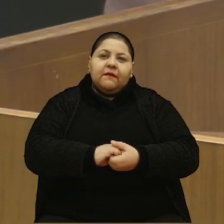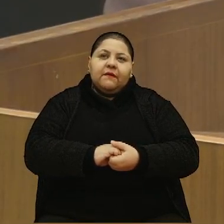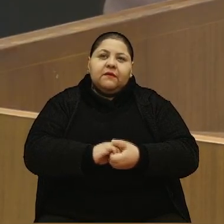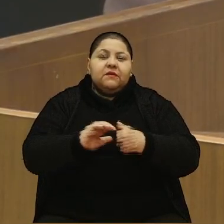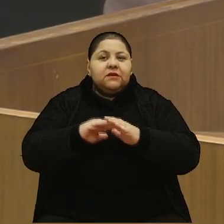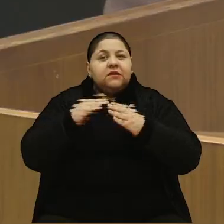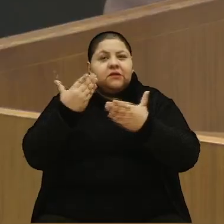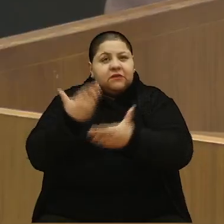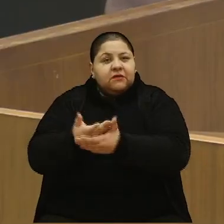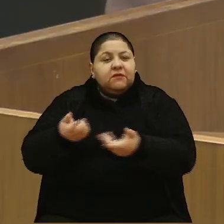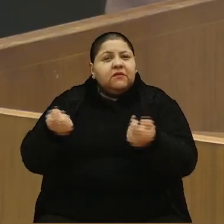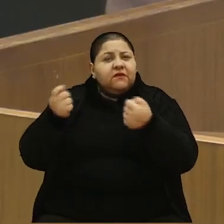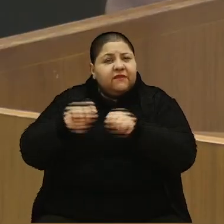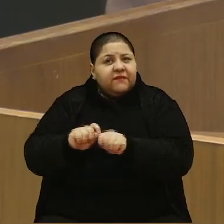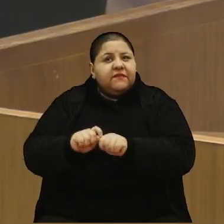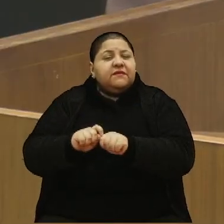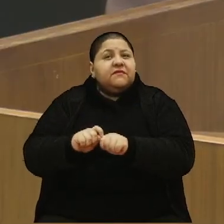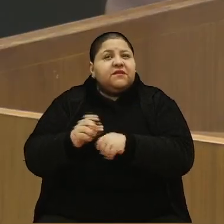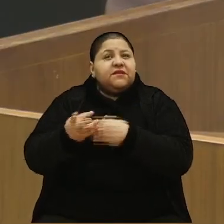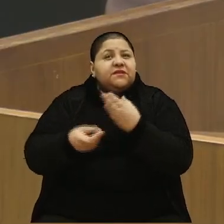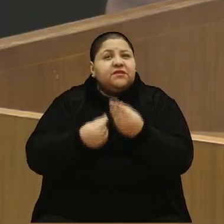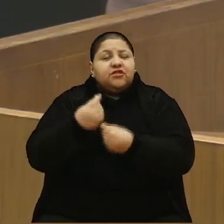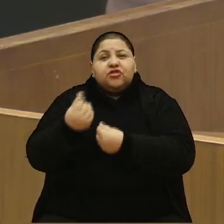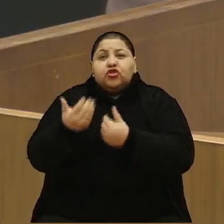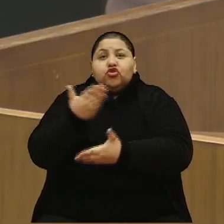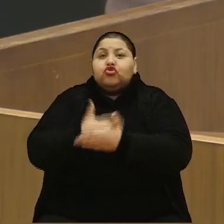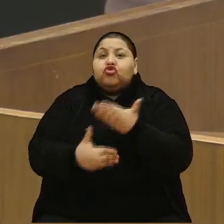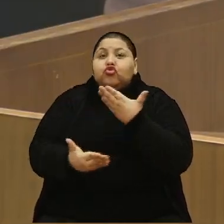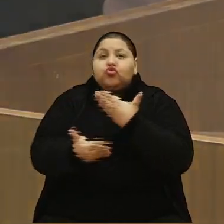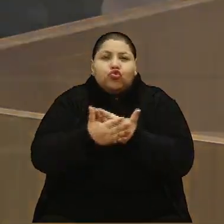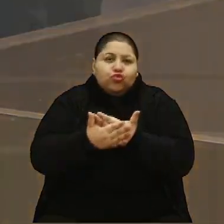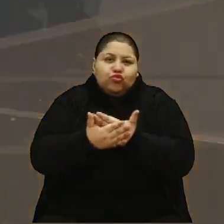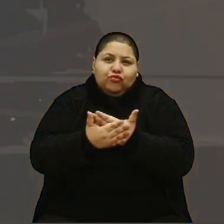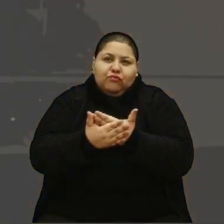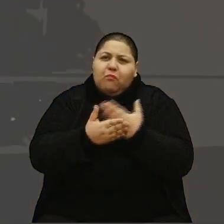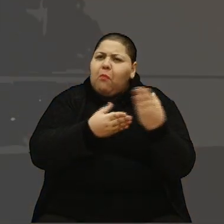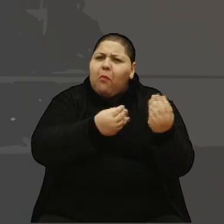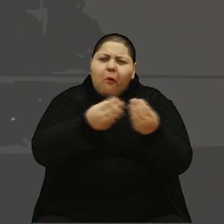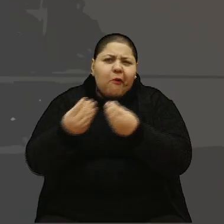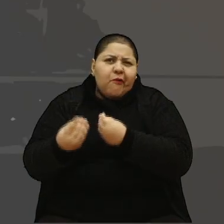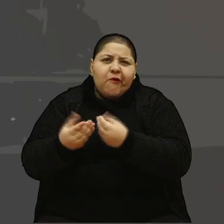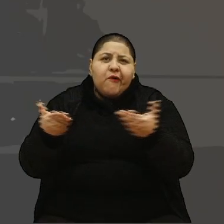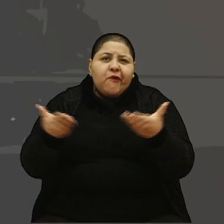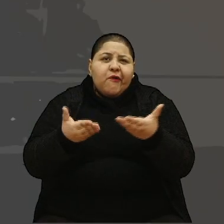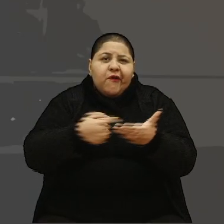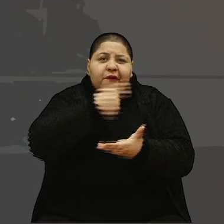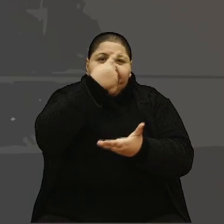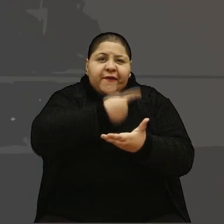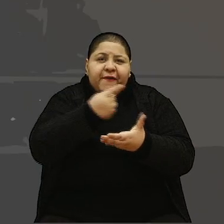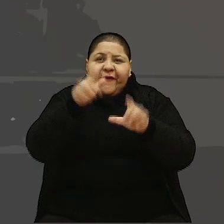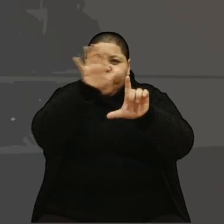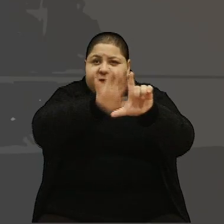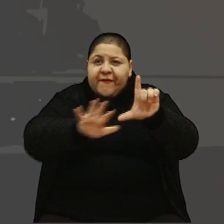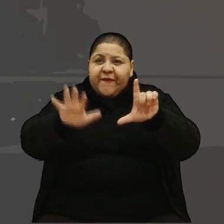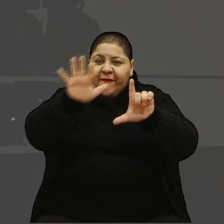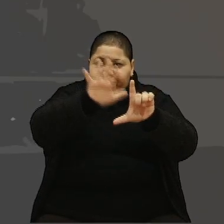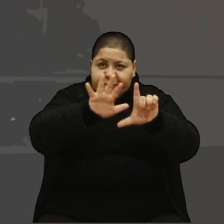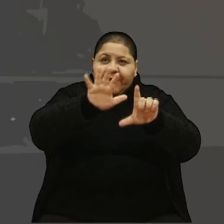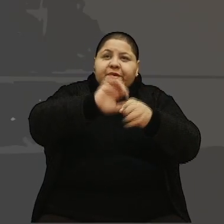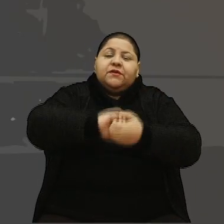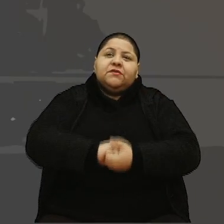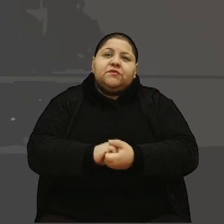ela está precisando de tudo e mais um pouco. Aqui estão as imagens, aqui estavam passando as